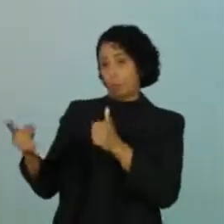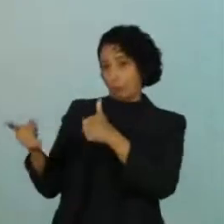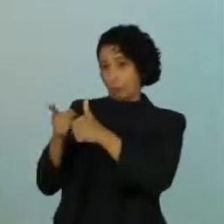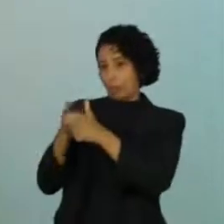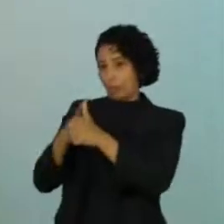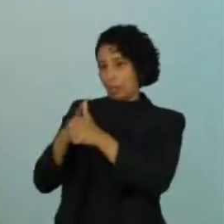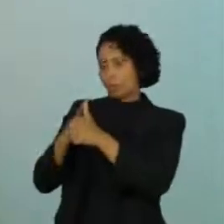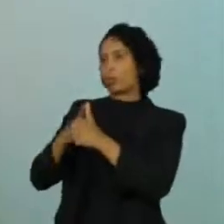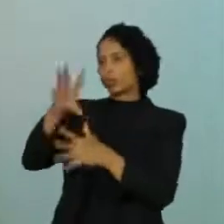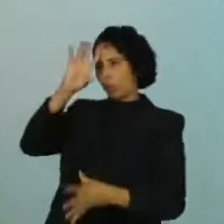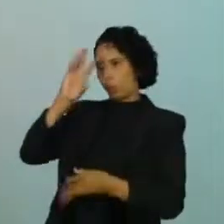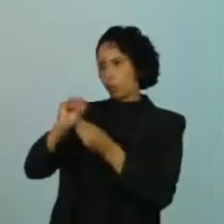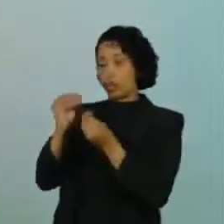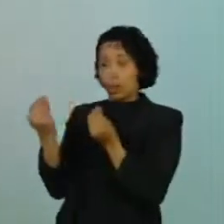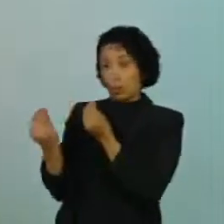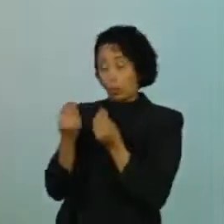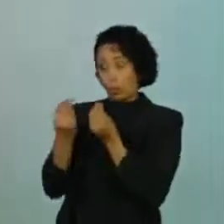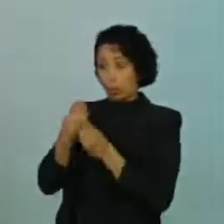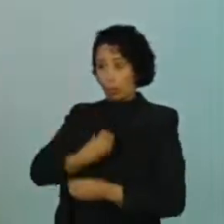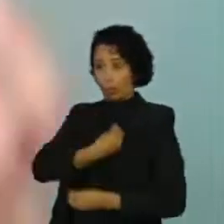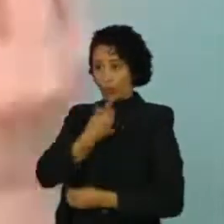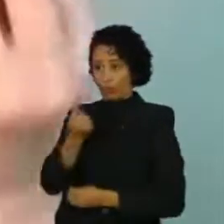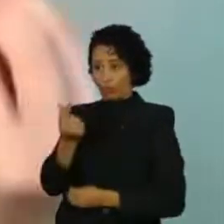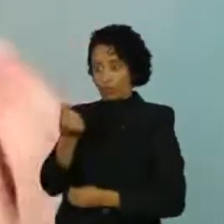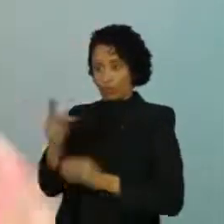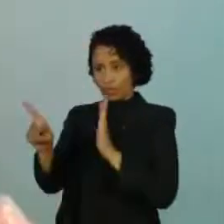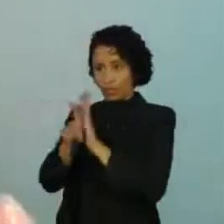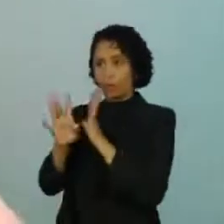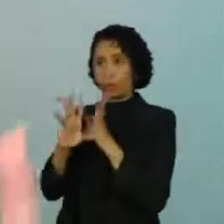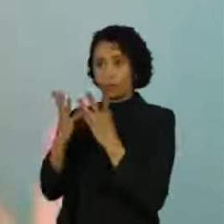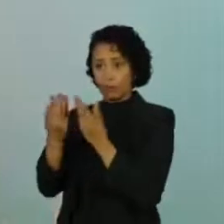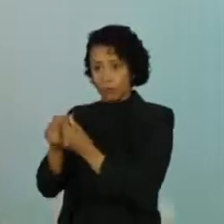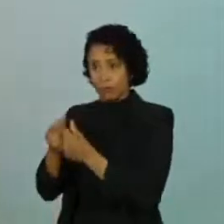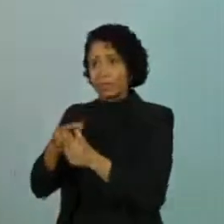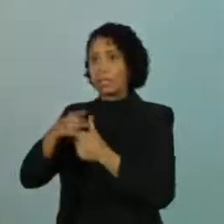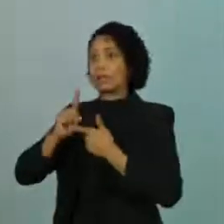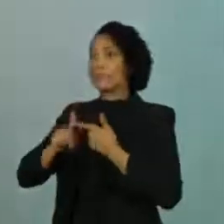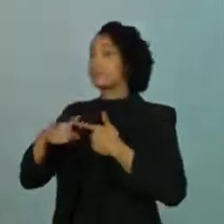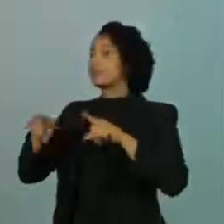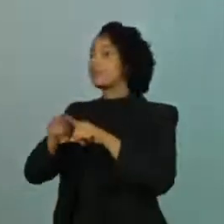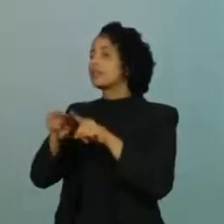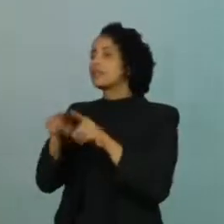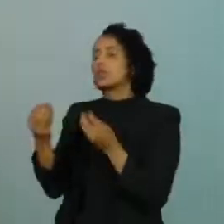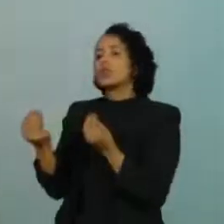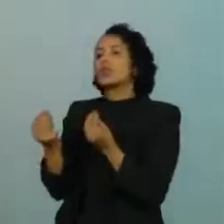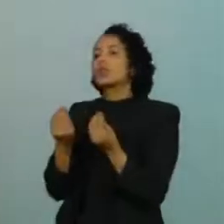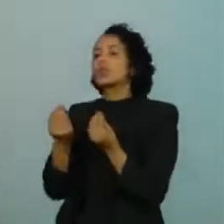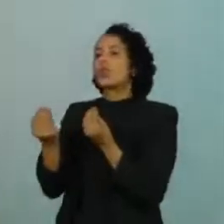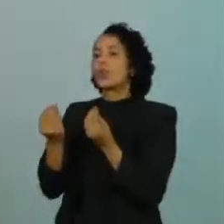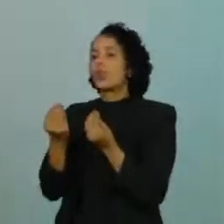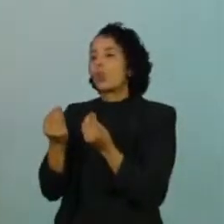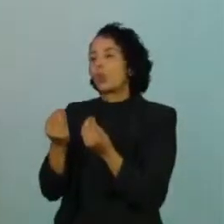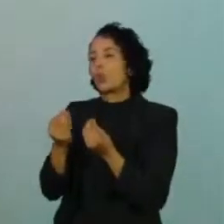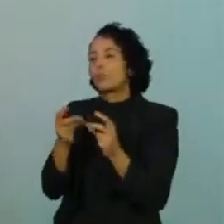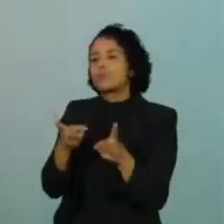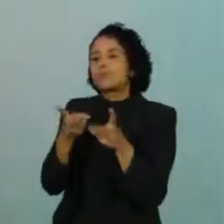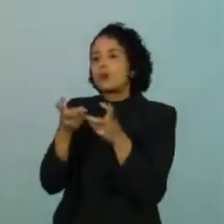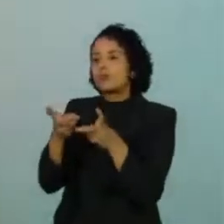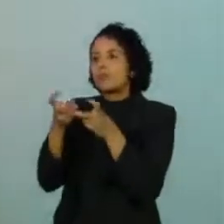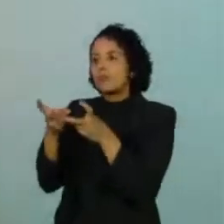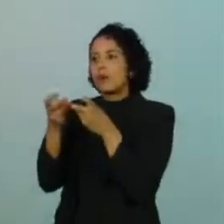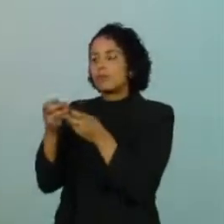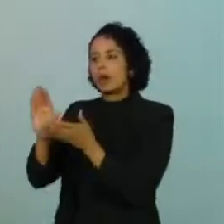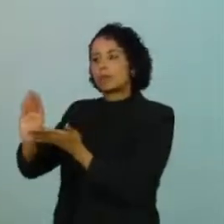família hoje, o que é possível fazer do que tem ainda ou não de entrada de recursos, para que